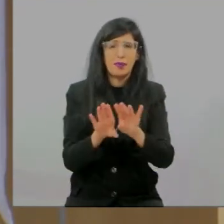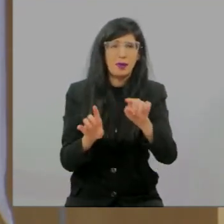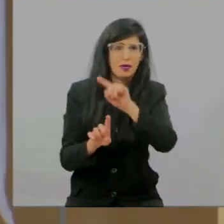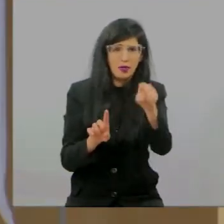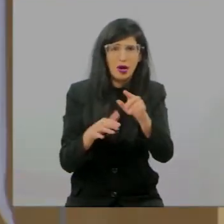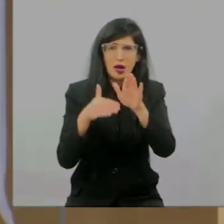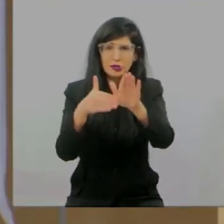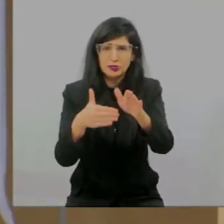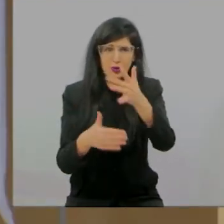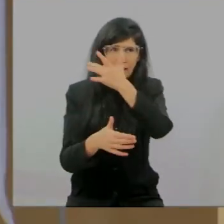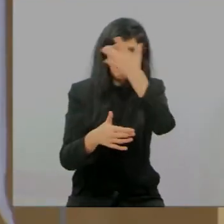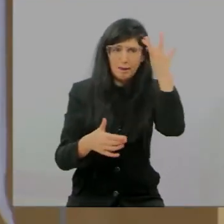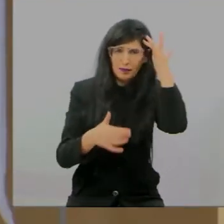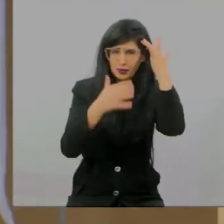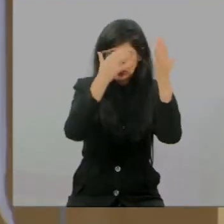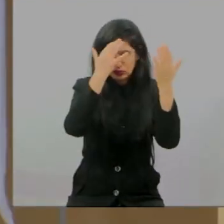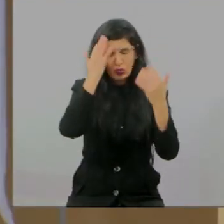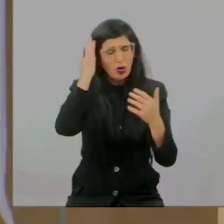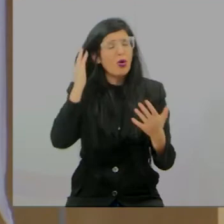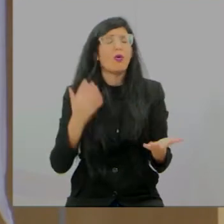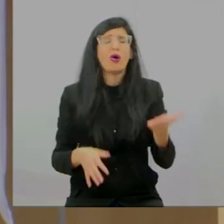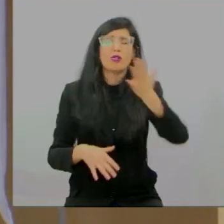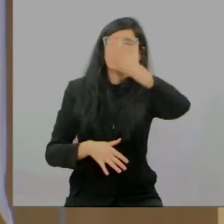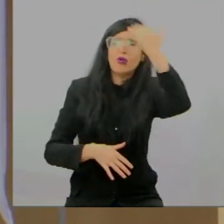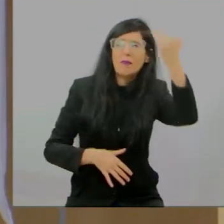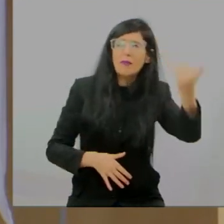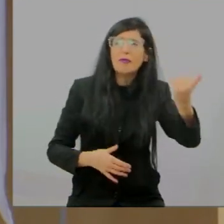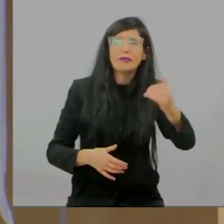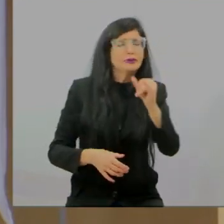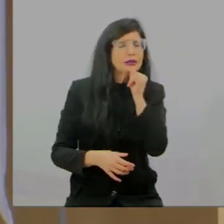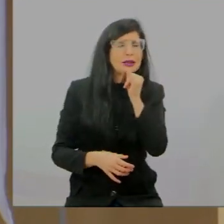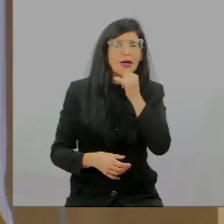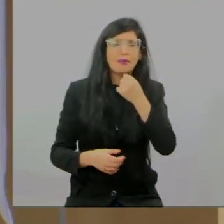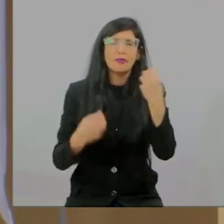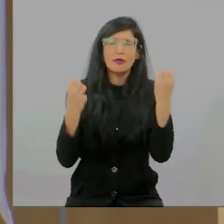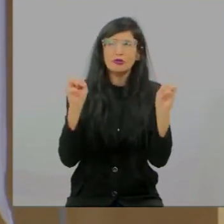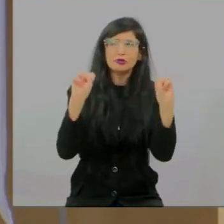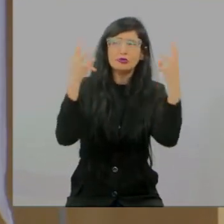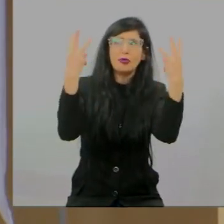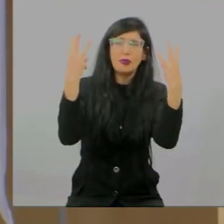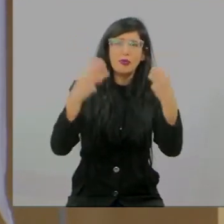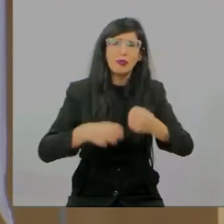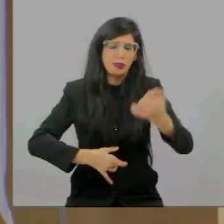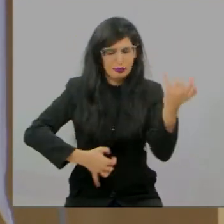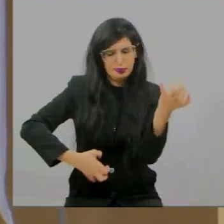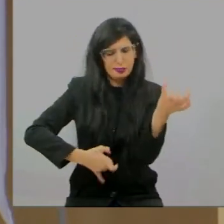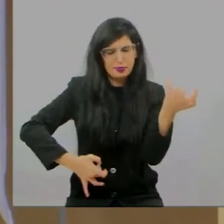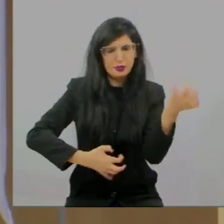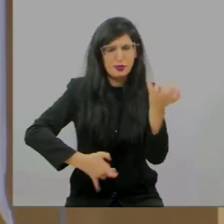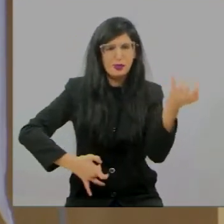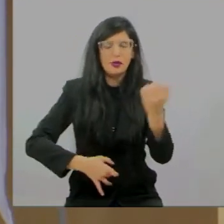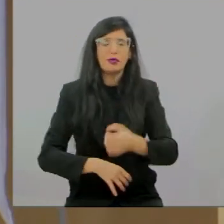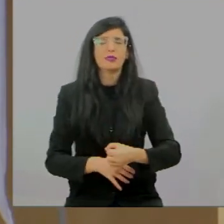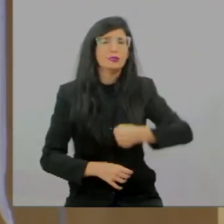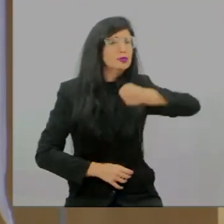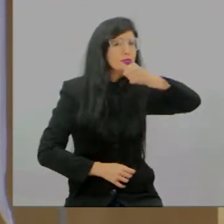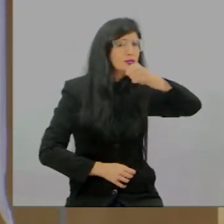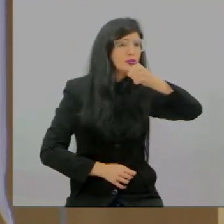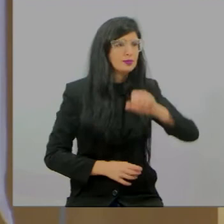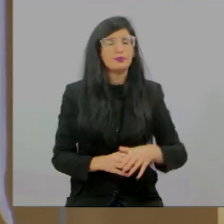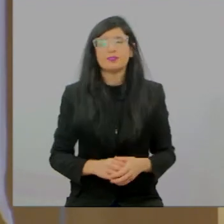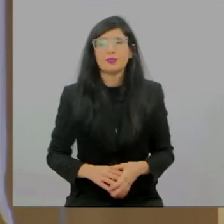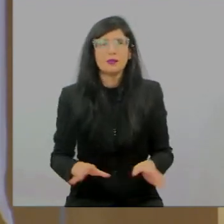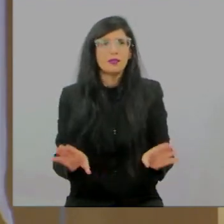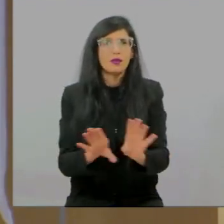os artistas de vários segmentos culturais do nosso município. O chamamento, a gente viu várias lives aqui, o